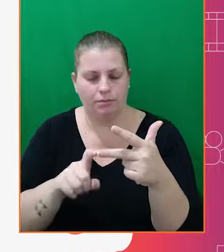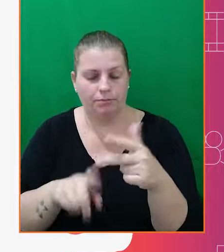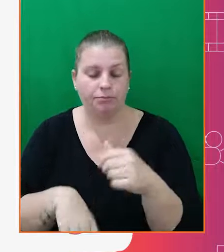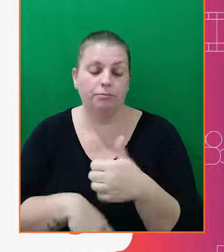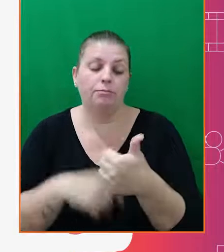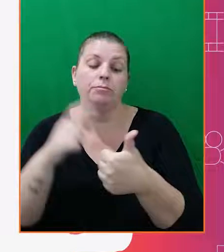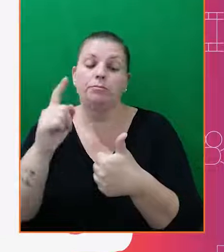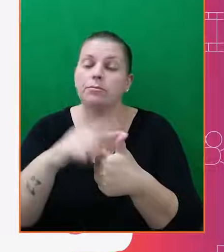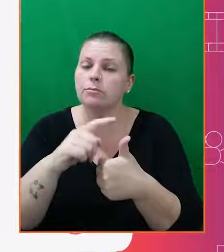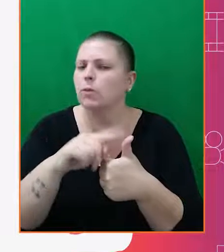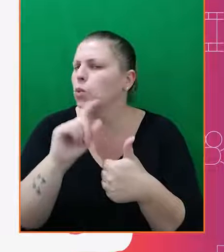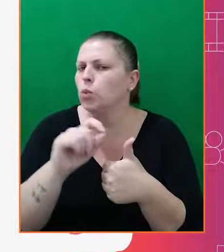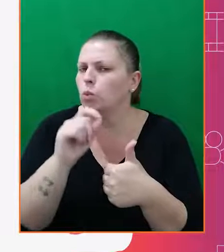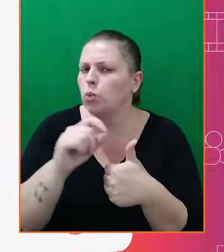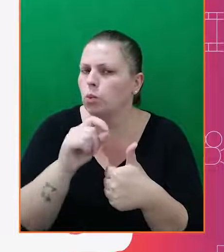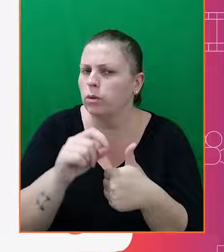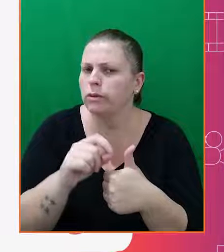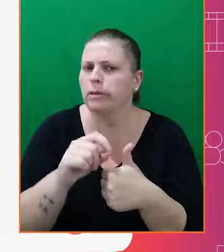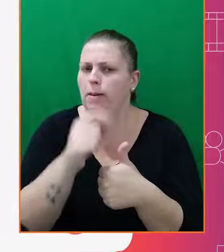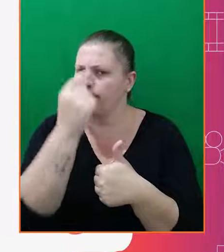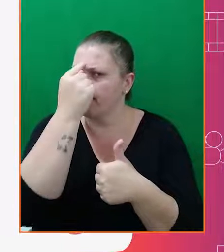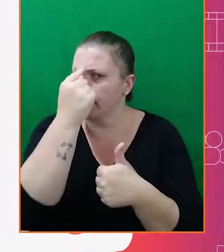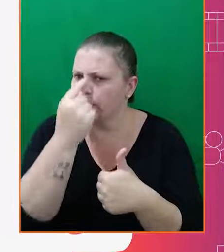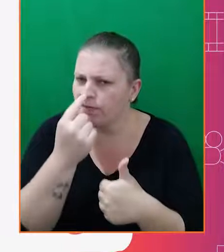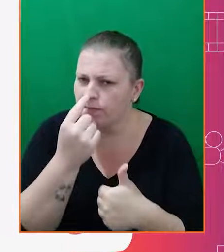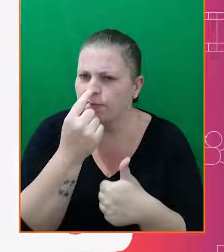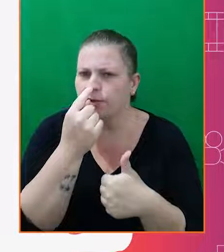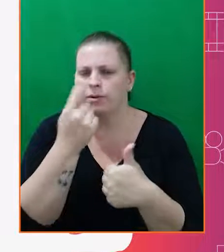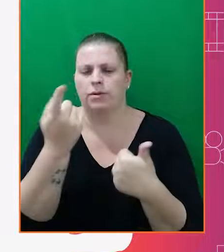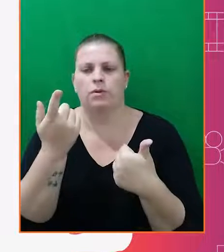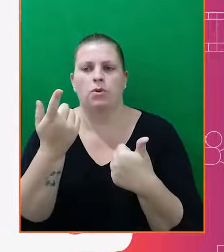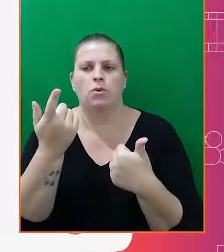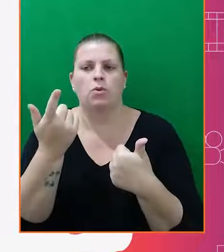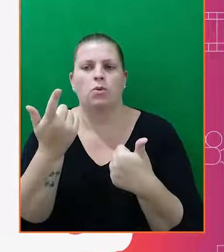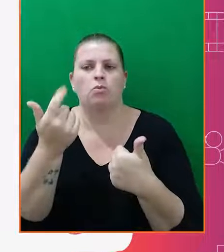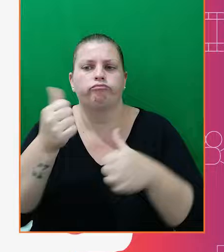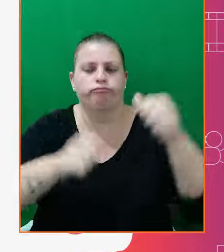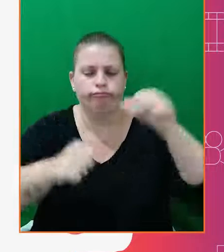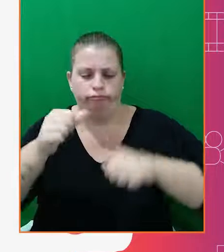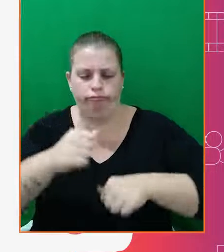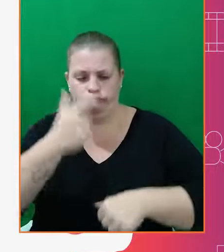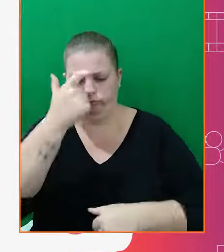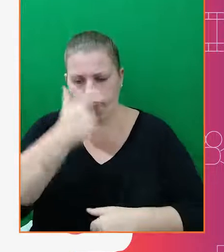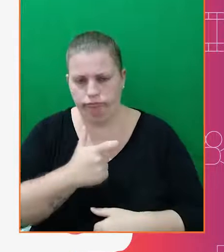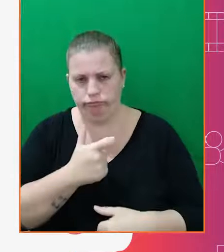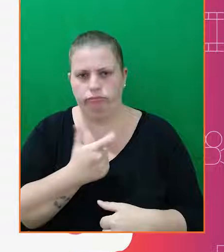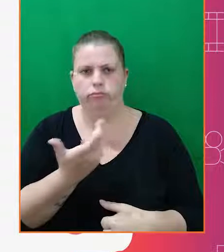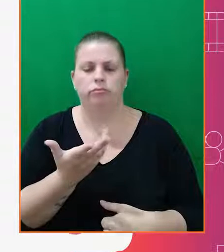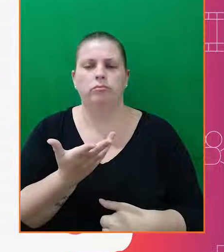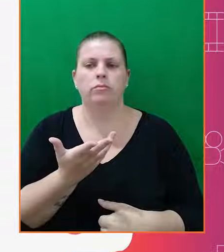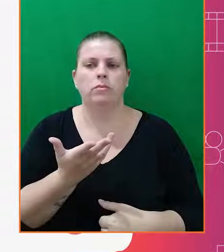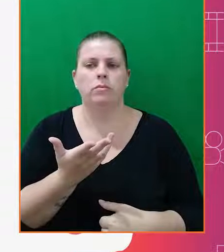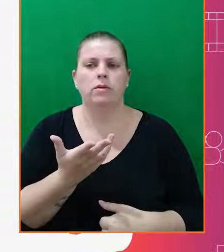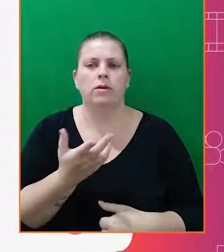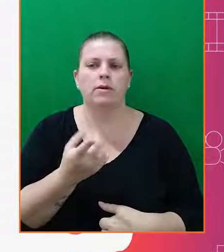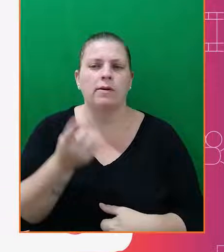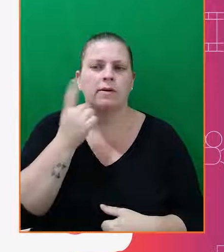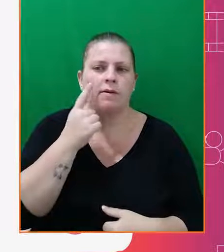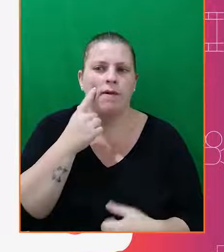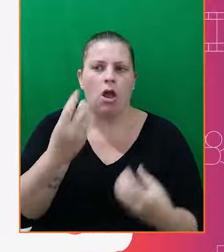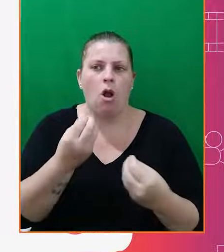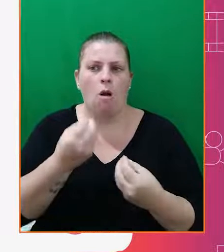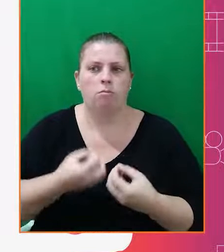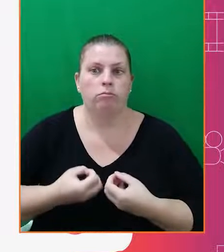a caracterização? A caracterização é criar um perfil elaborado de suas qualidades. O segredo é tentar